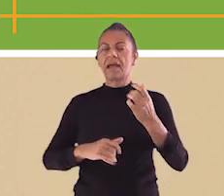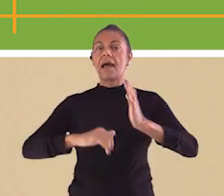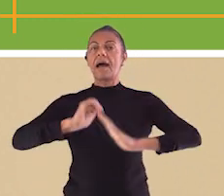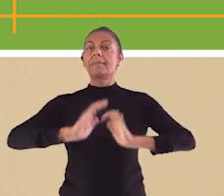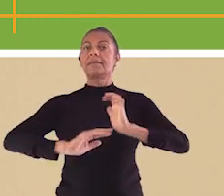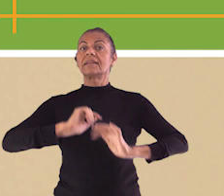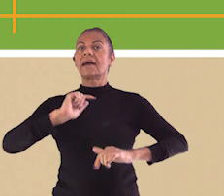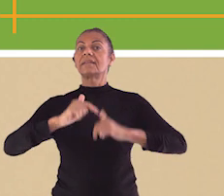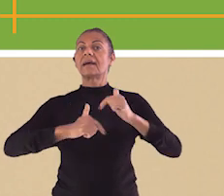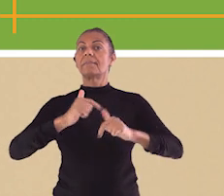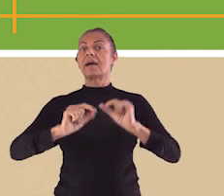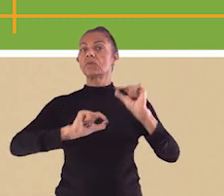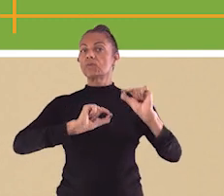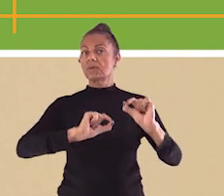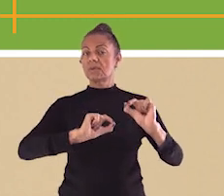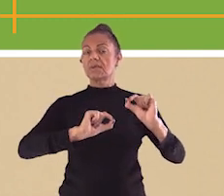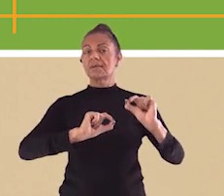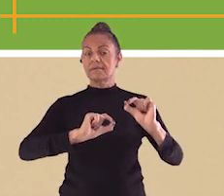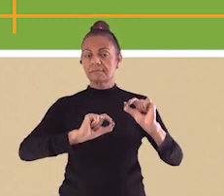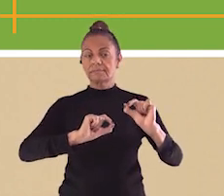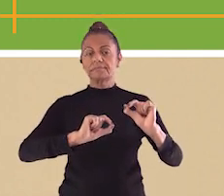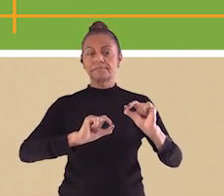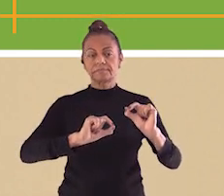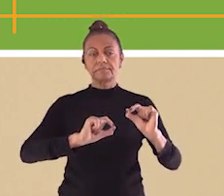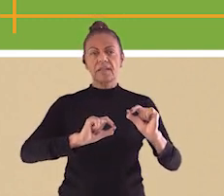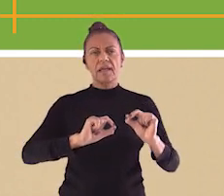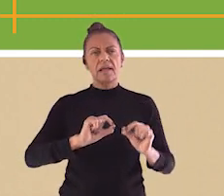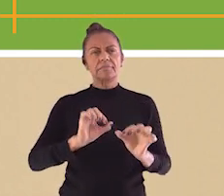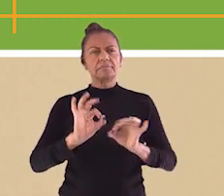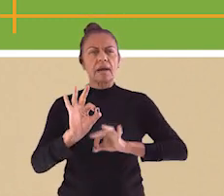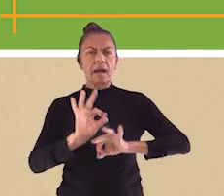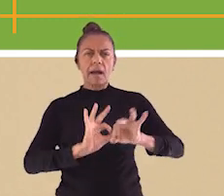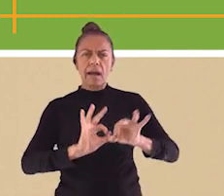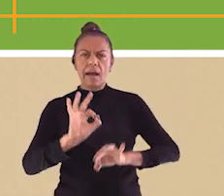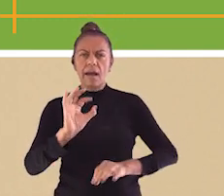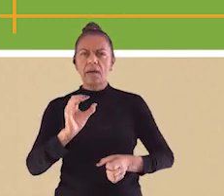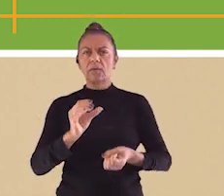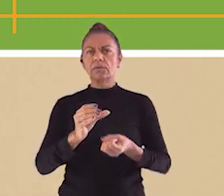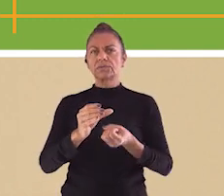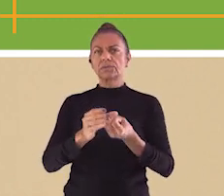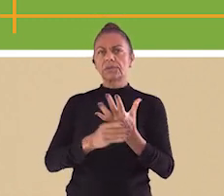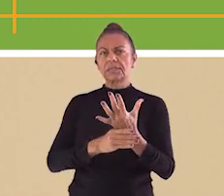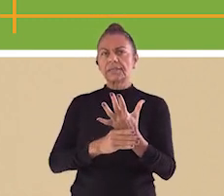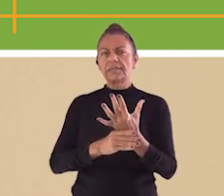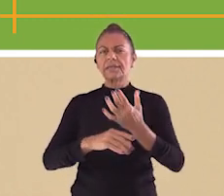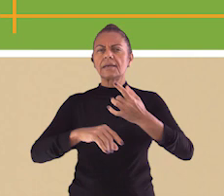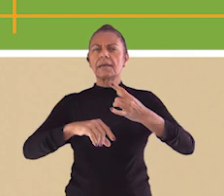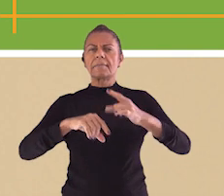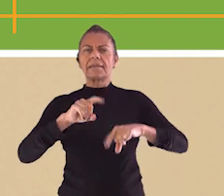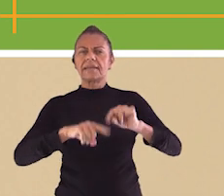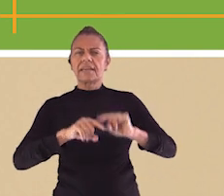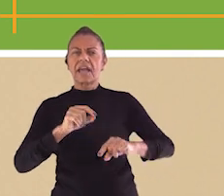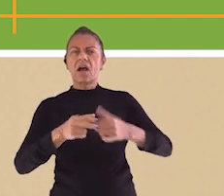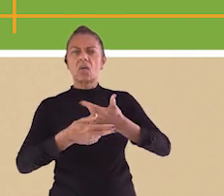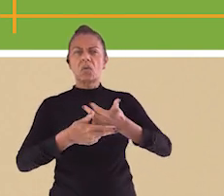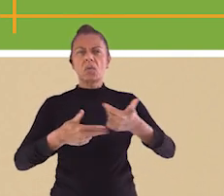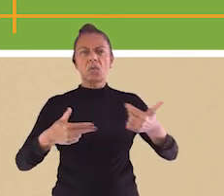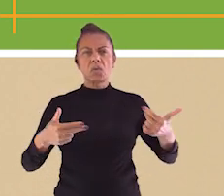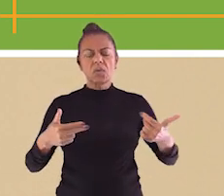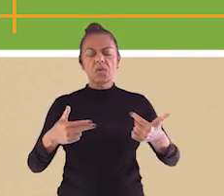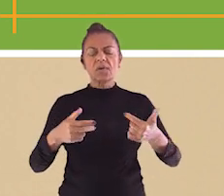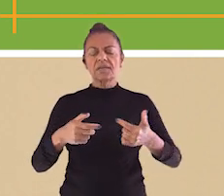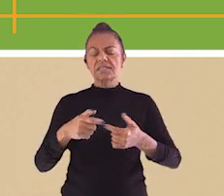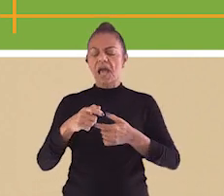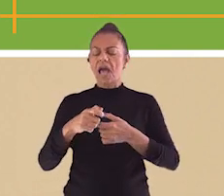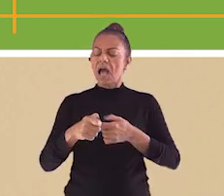na aula busca projetar e construir dispositivos para observação à distância, luneta,